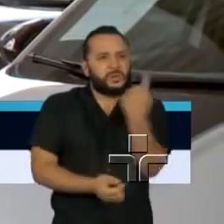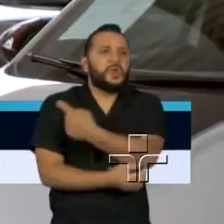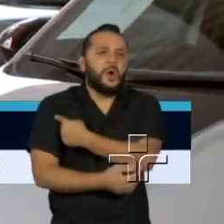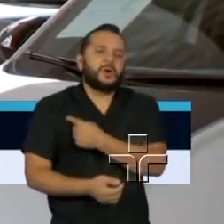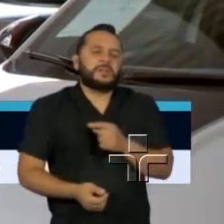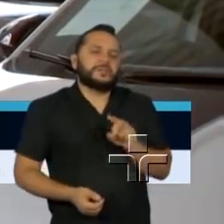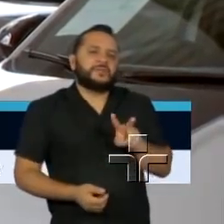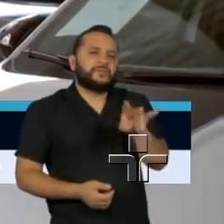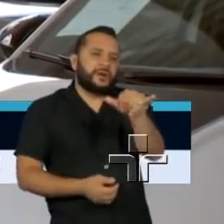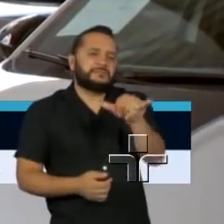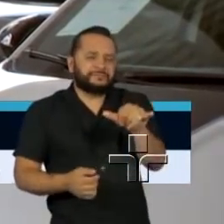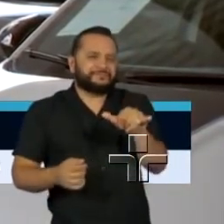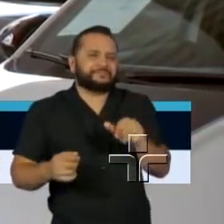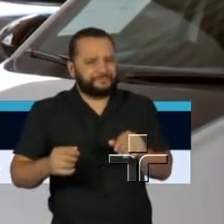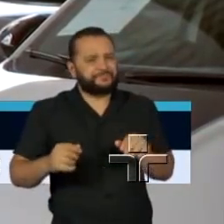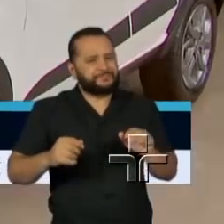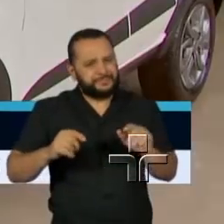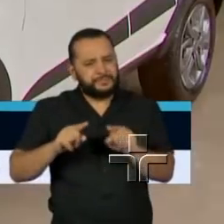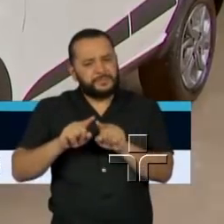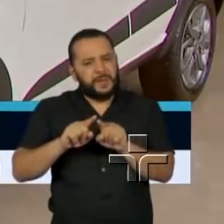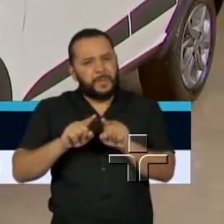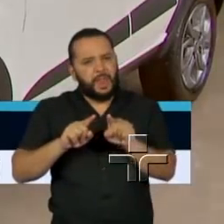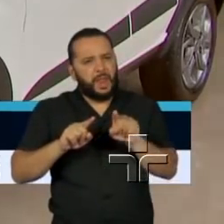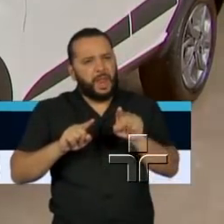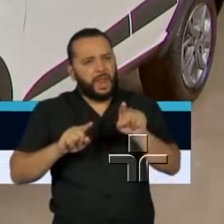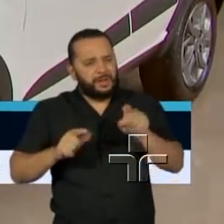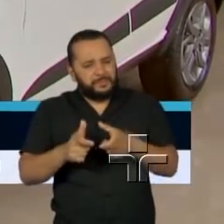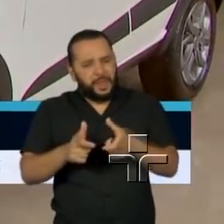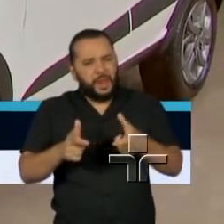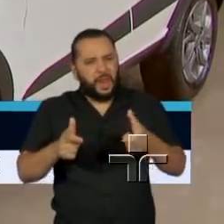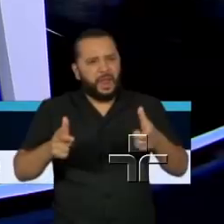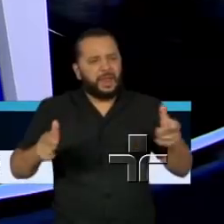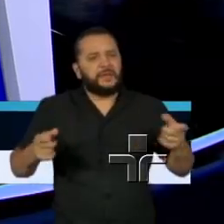um crescimento aí, se não for igual, vai ser melhor.